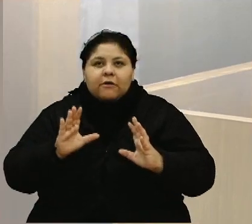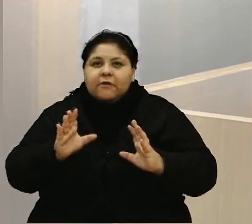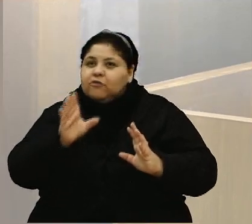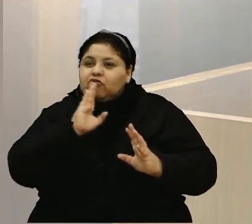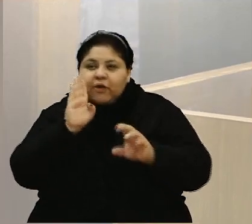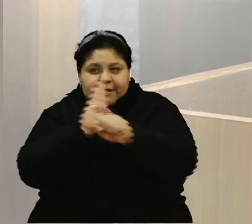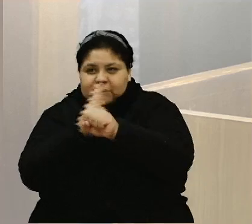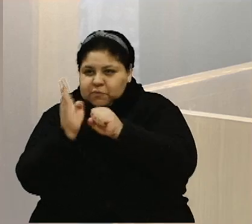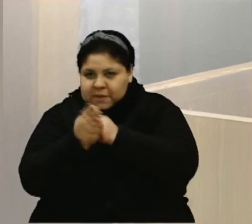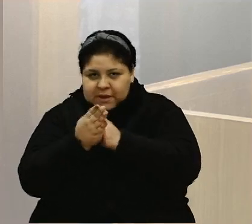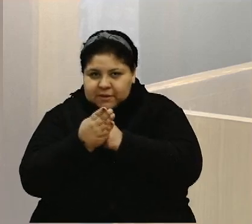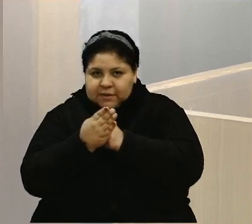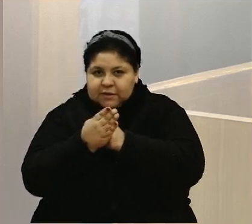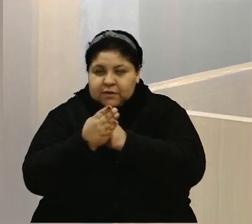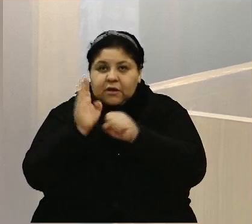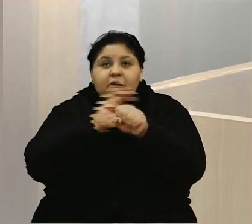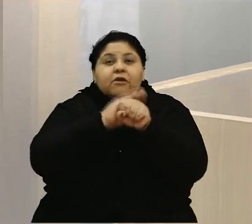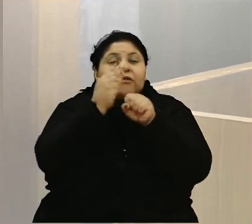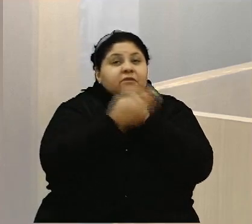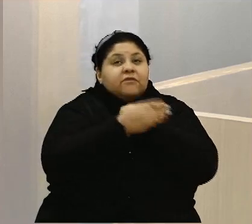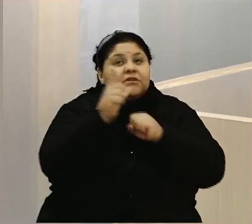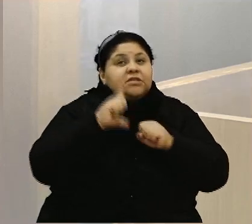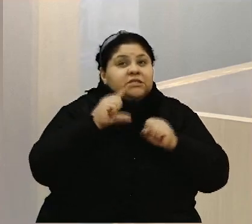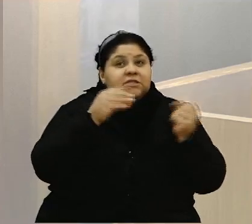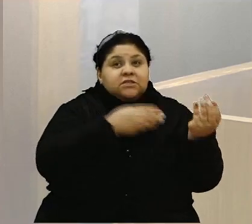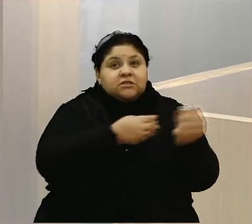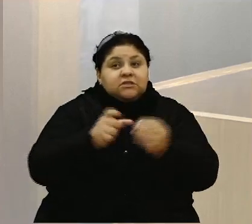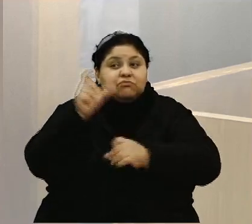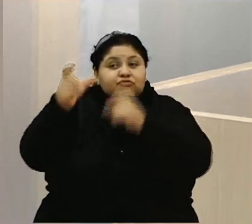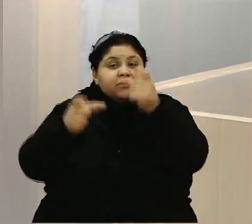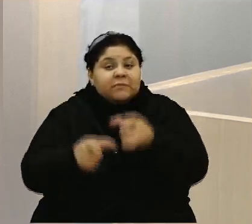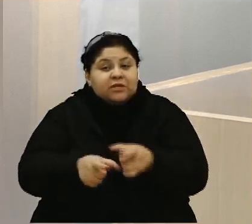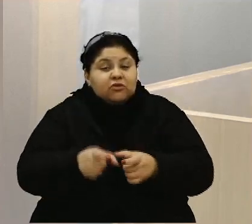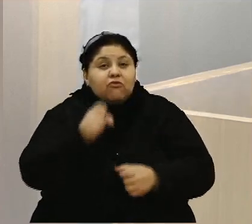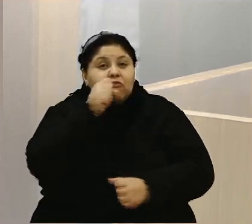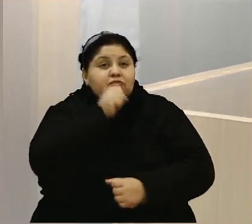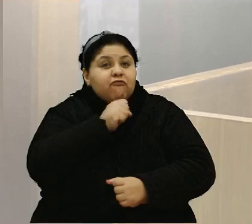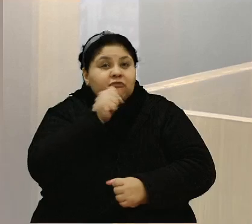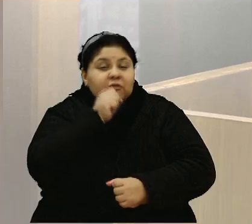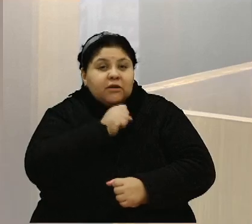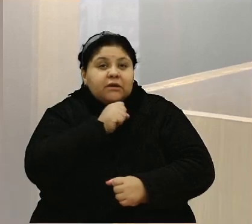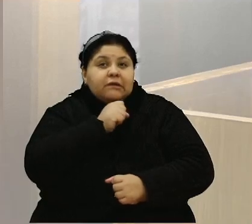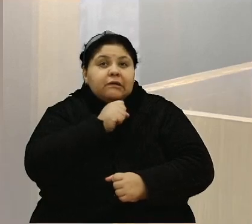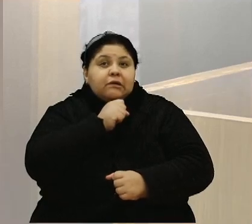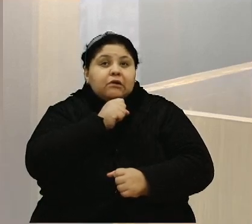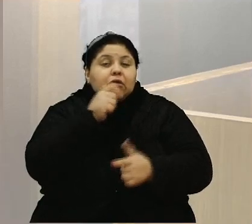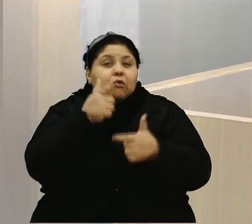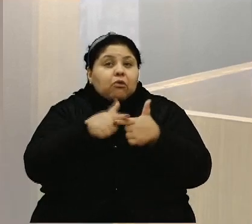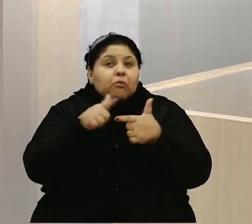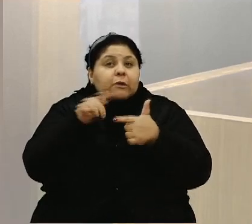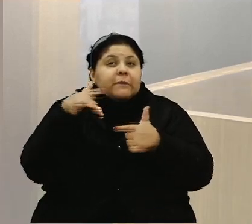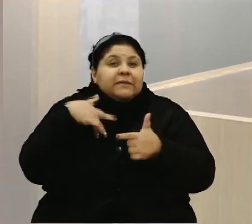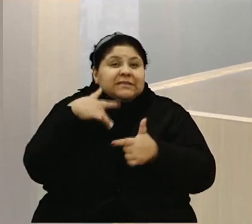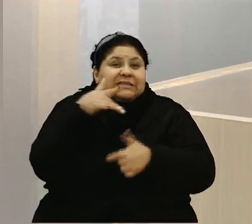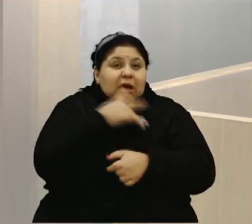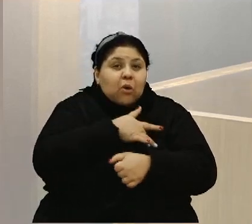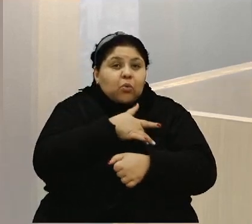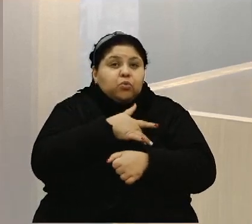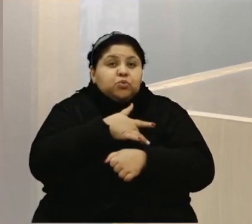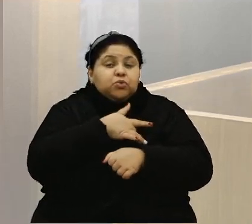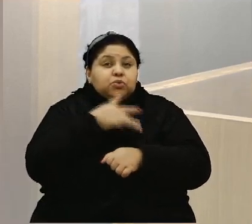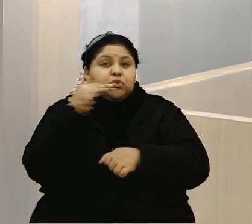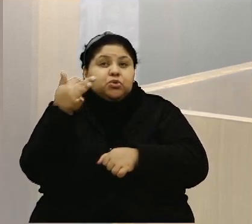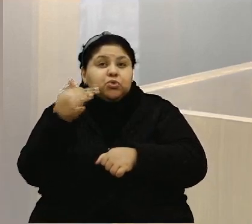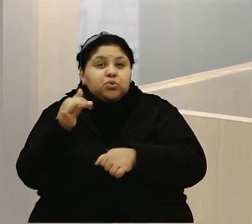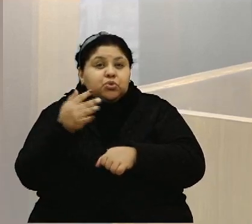conhece muito, é um bairro que tem muitos moradores idosos, pessoas acamadas, doentes e que vivem